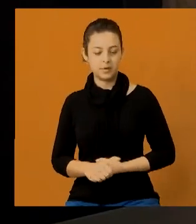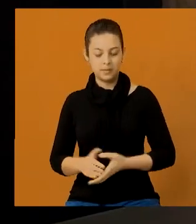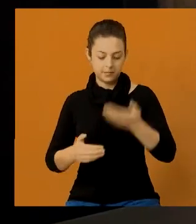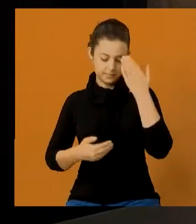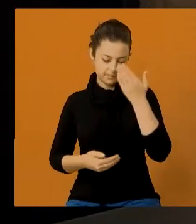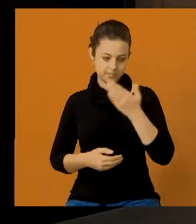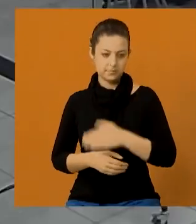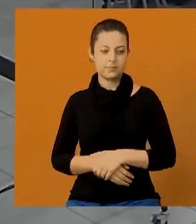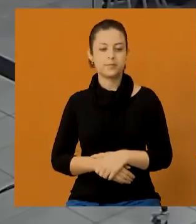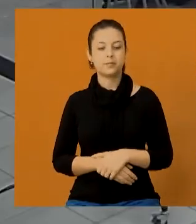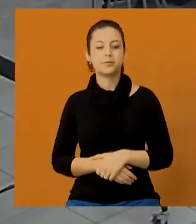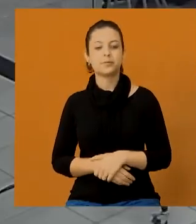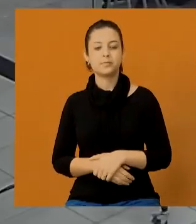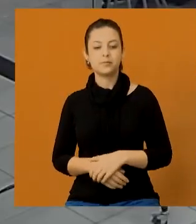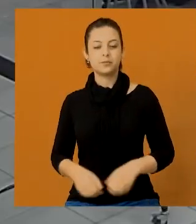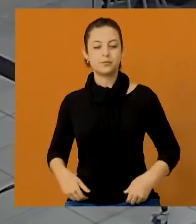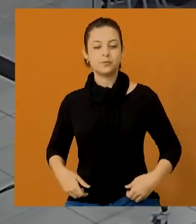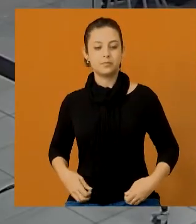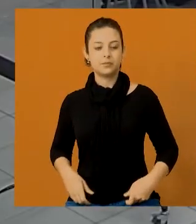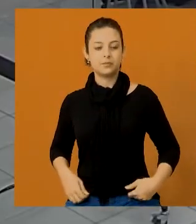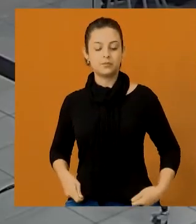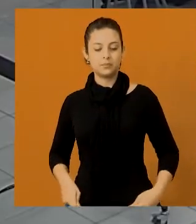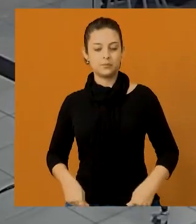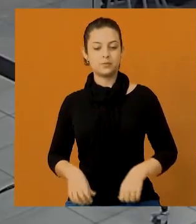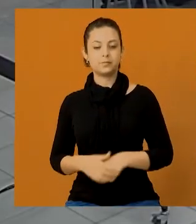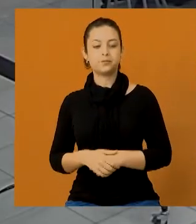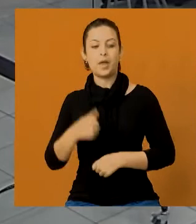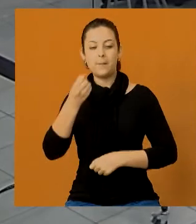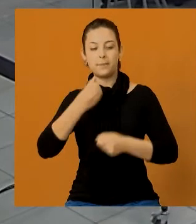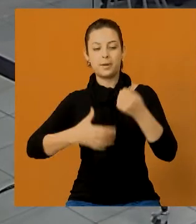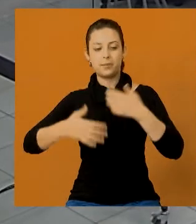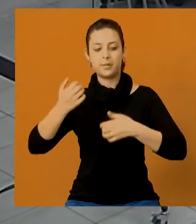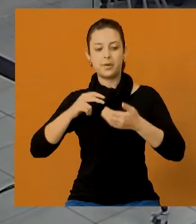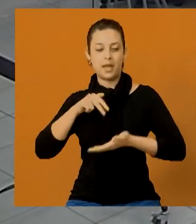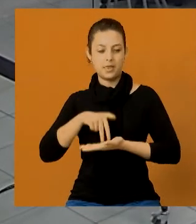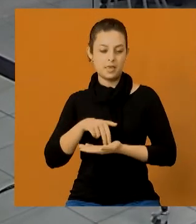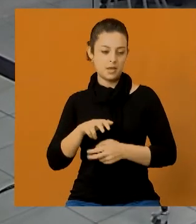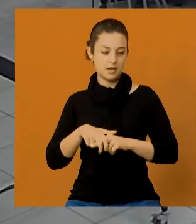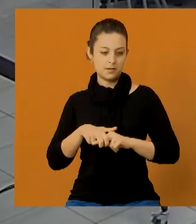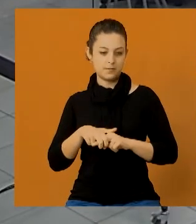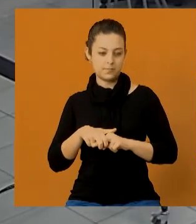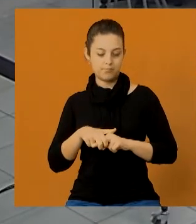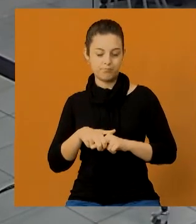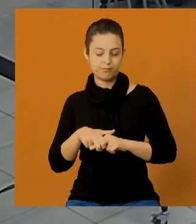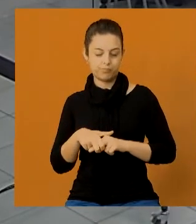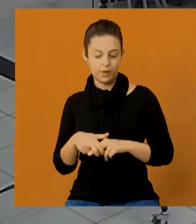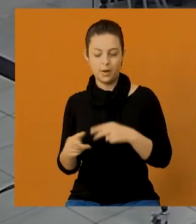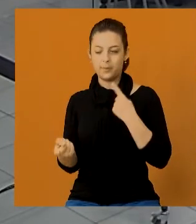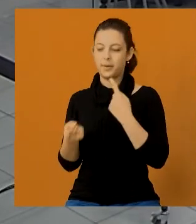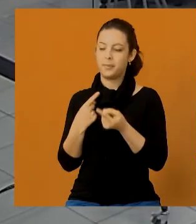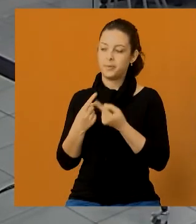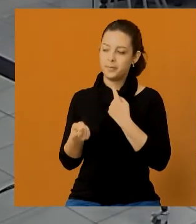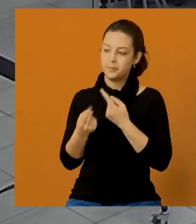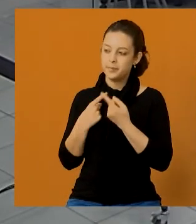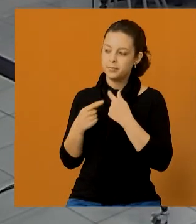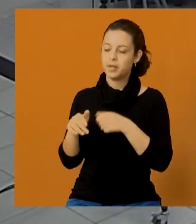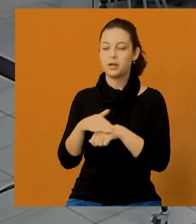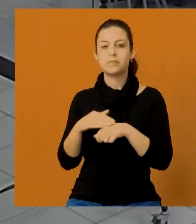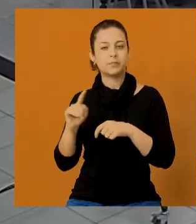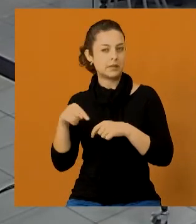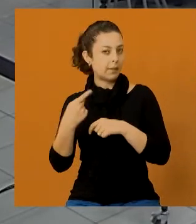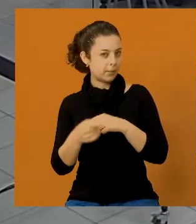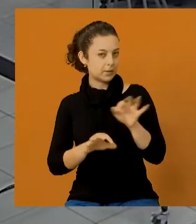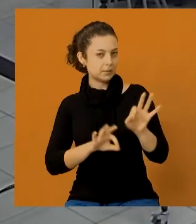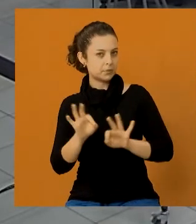Obrigado. Eu gostaria de comentar daqui mesmo. Realmente, conversando depois